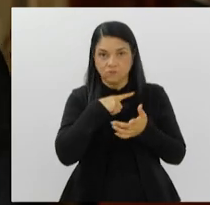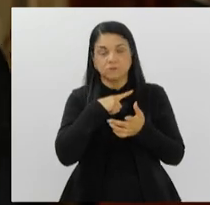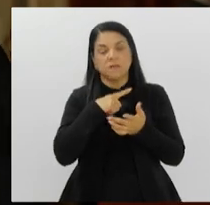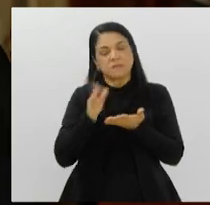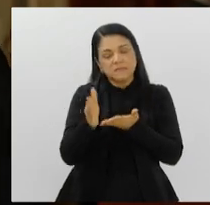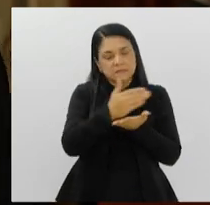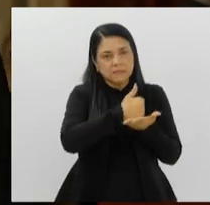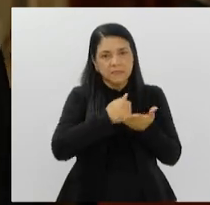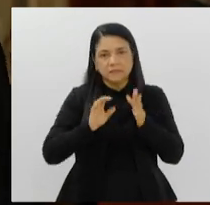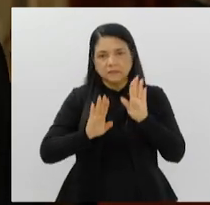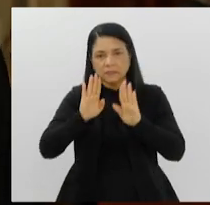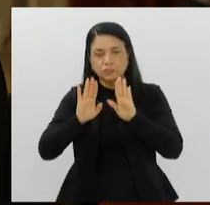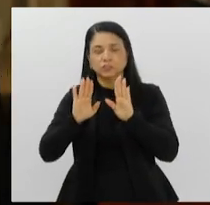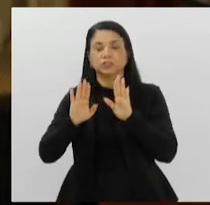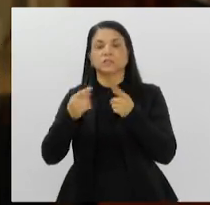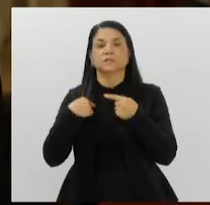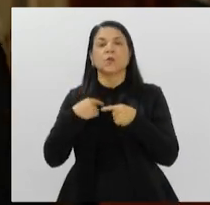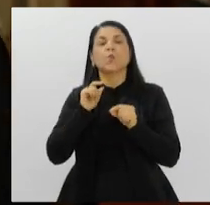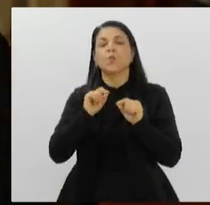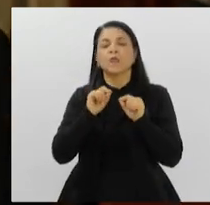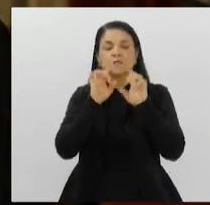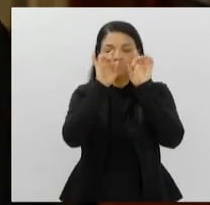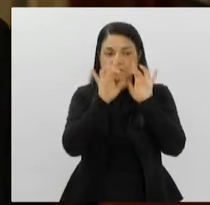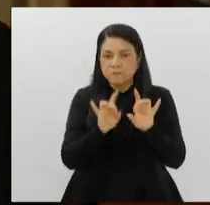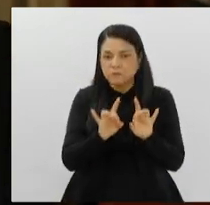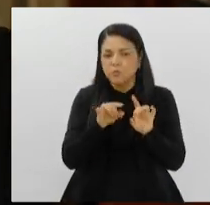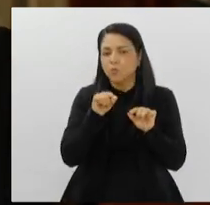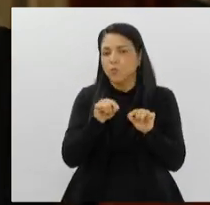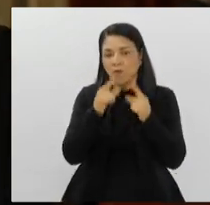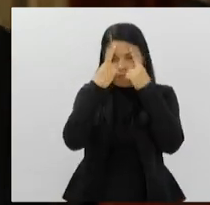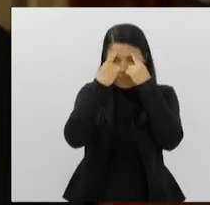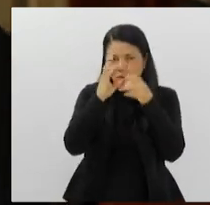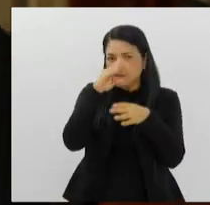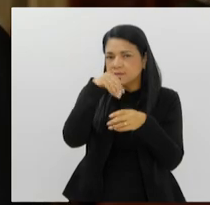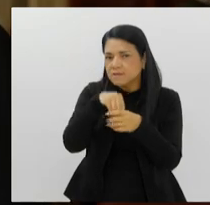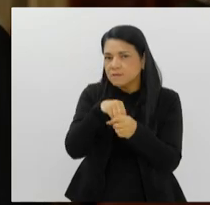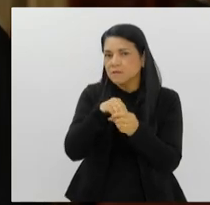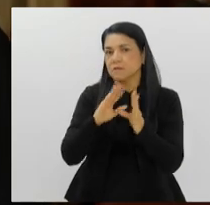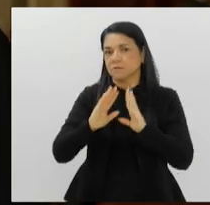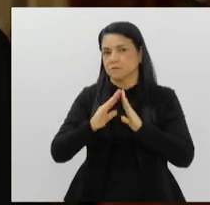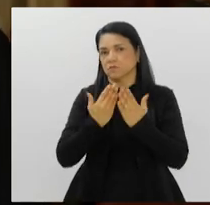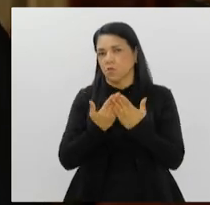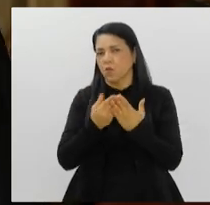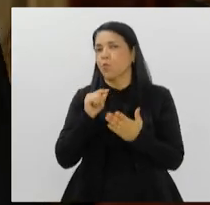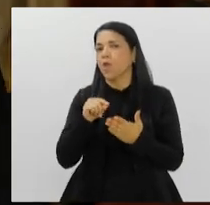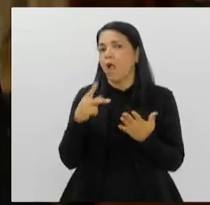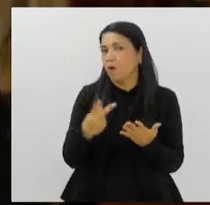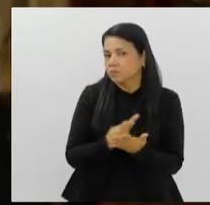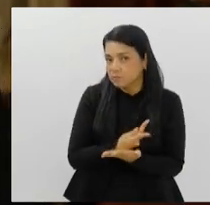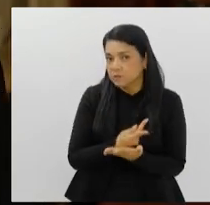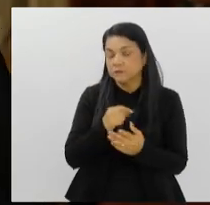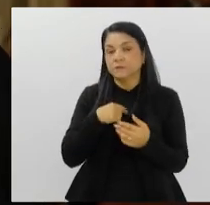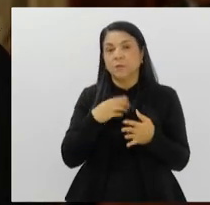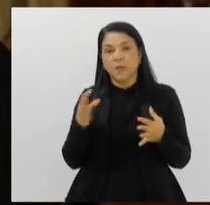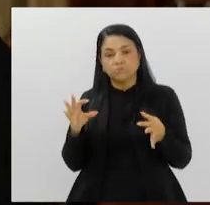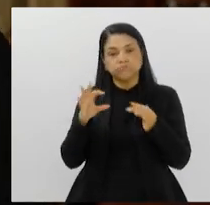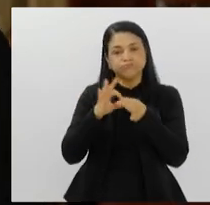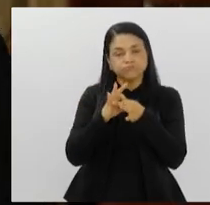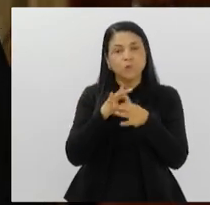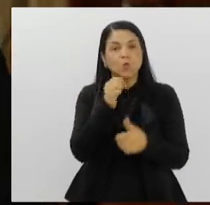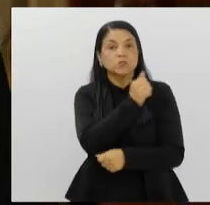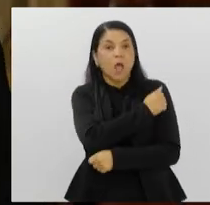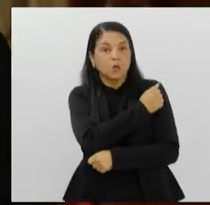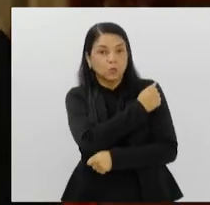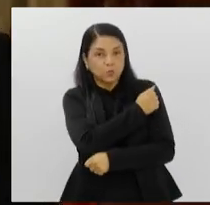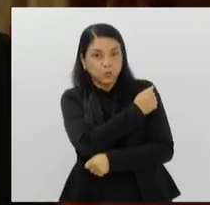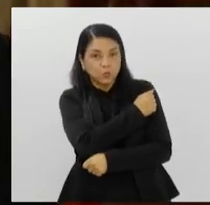também dados específicos sobre o que leva a ter essa violência nas unidades escolares. O engajamento dos alunos